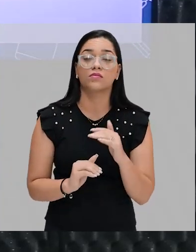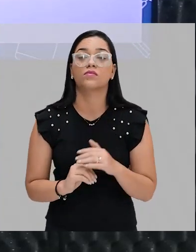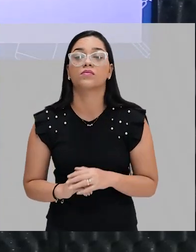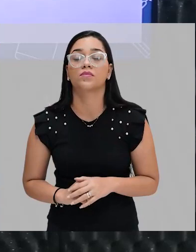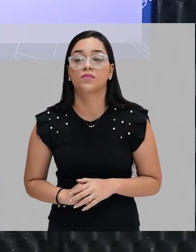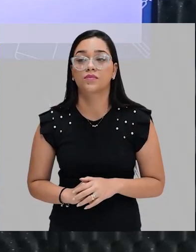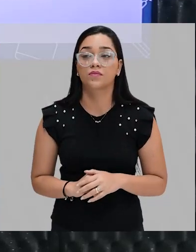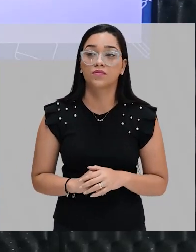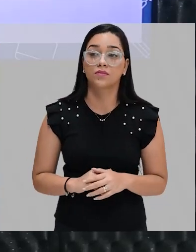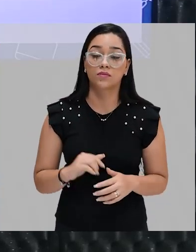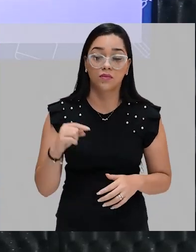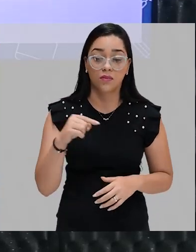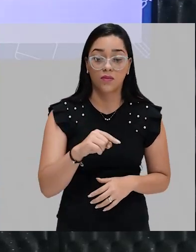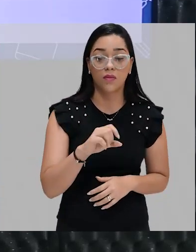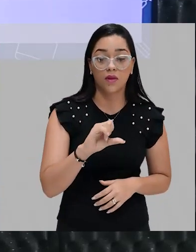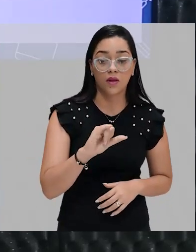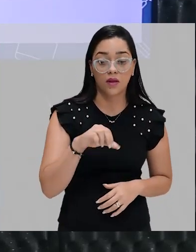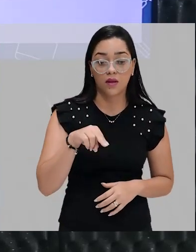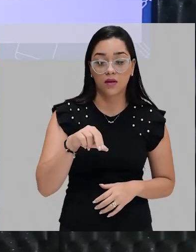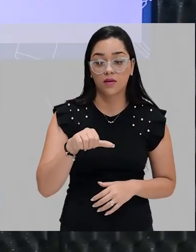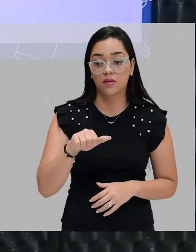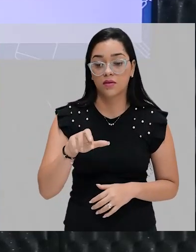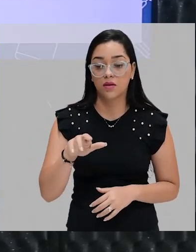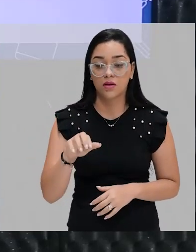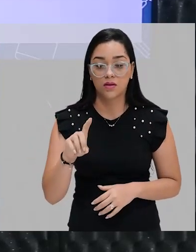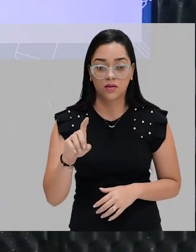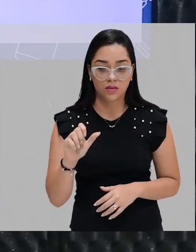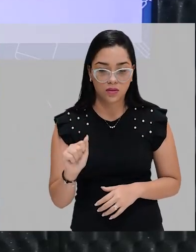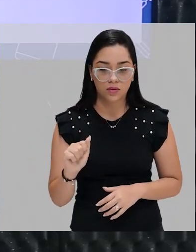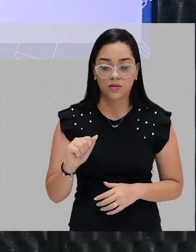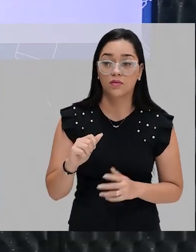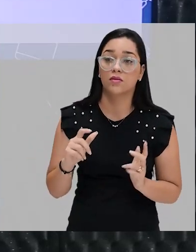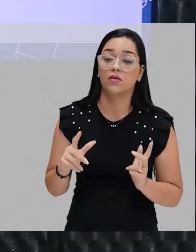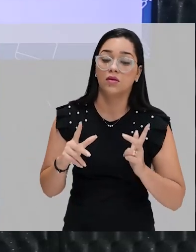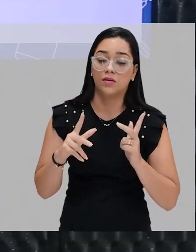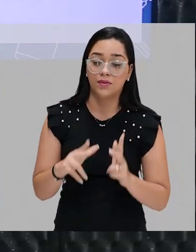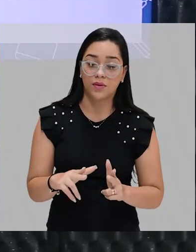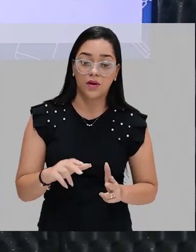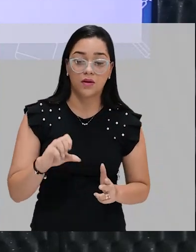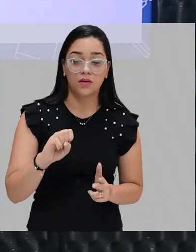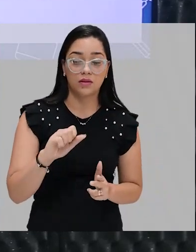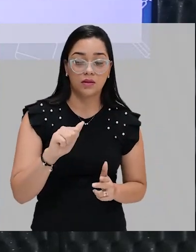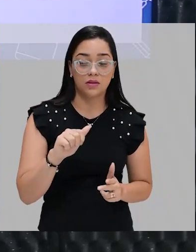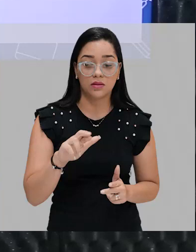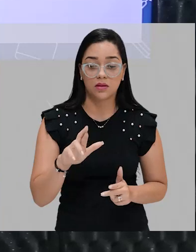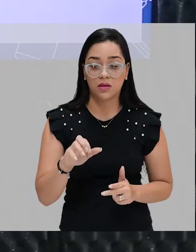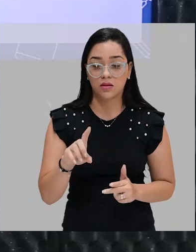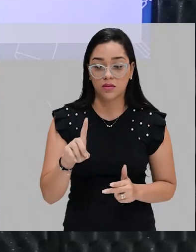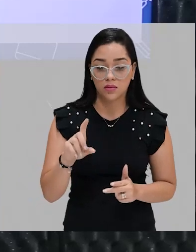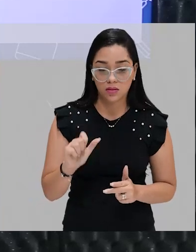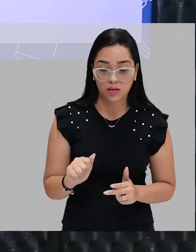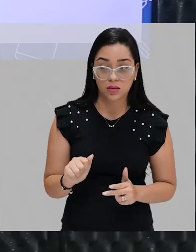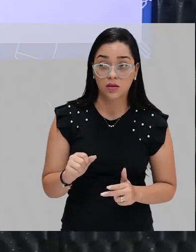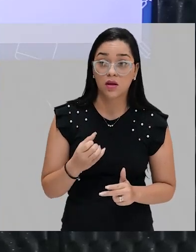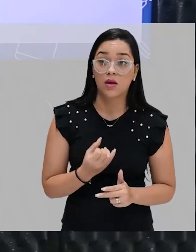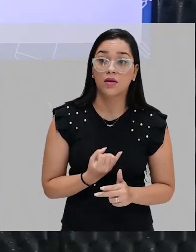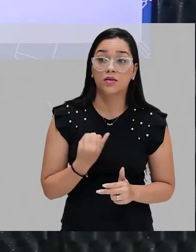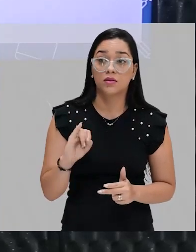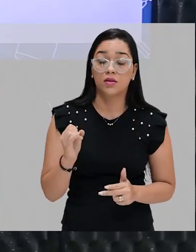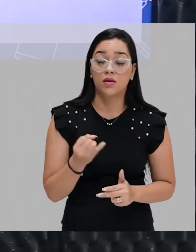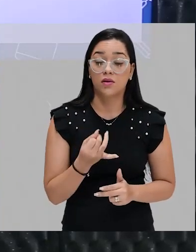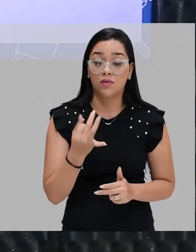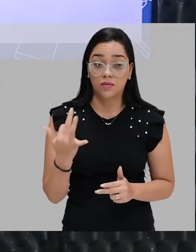coeficiente, solução insaturada. Se for igual, solução saturada. Se a